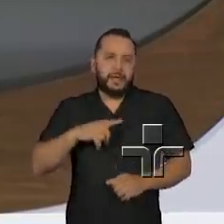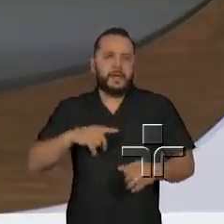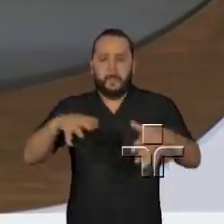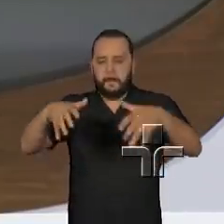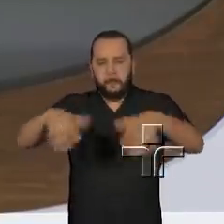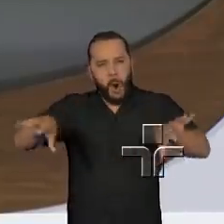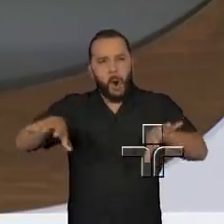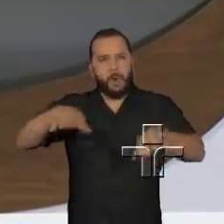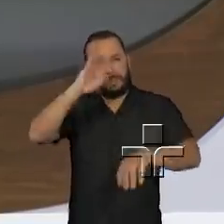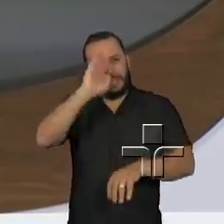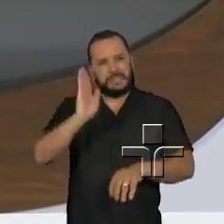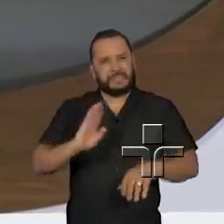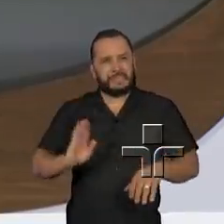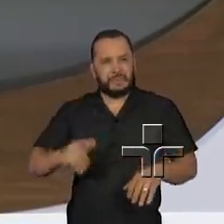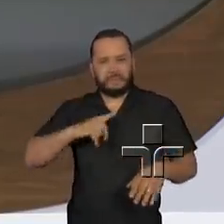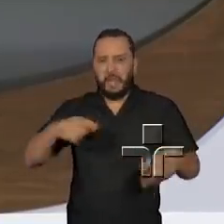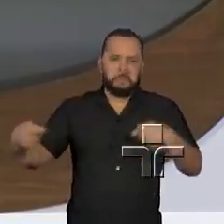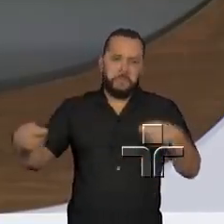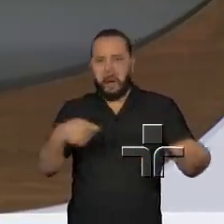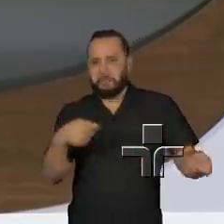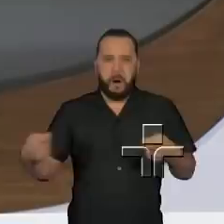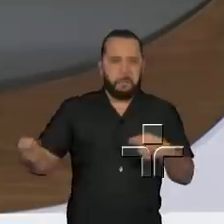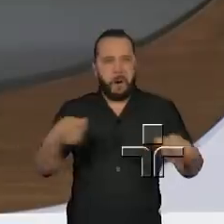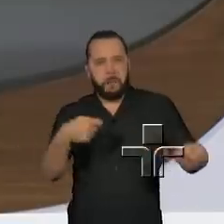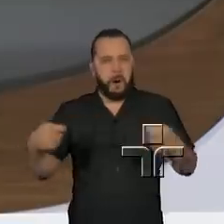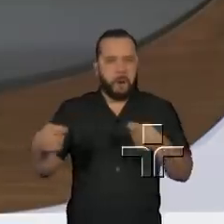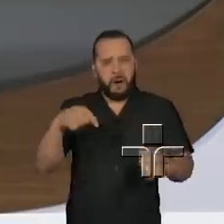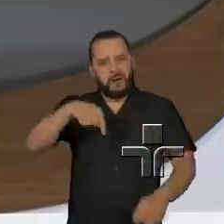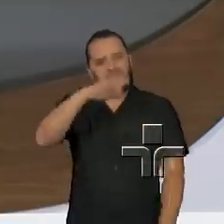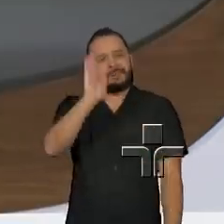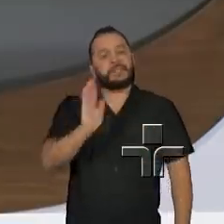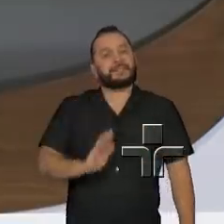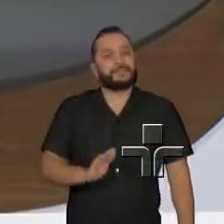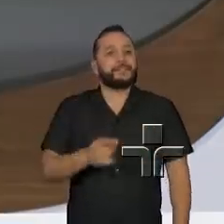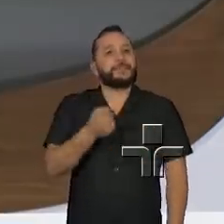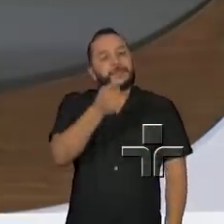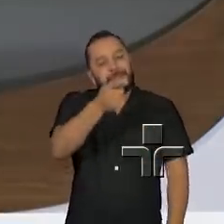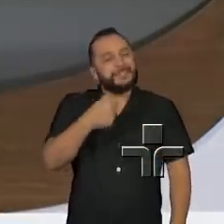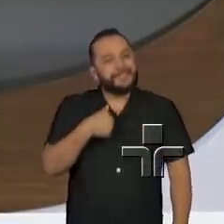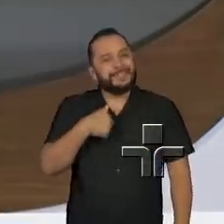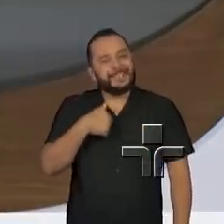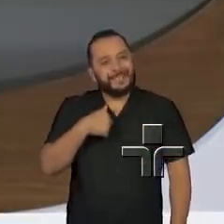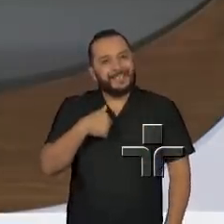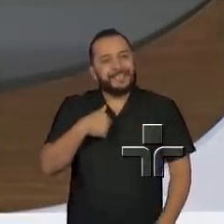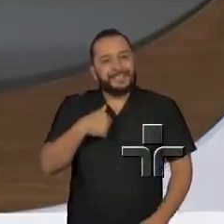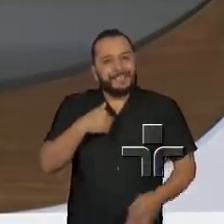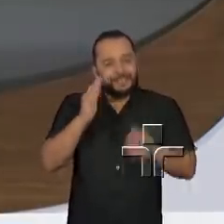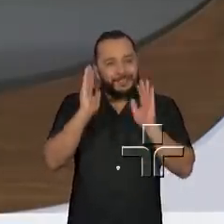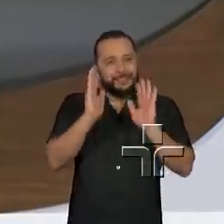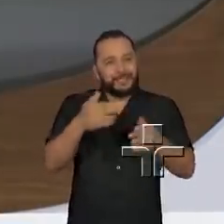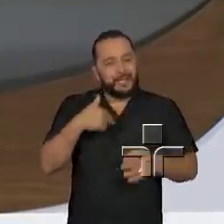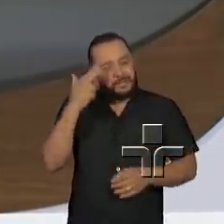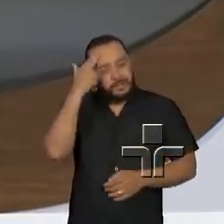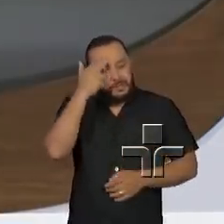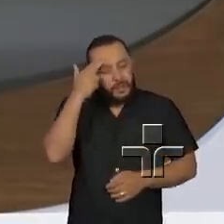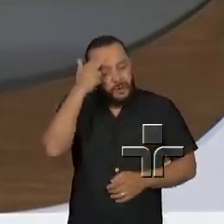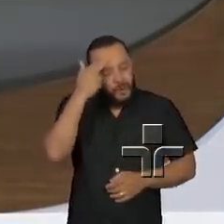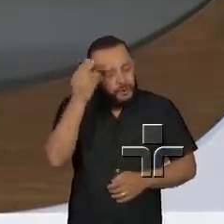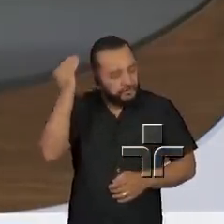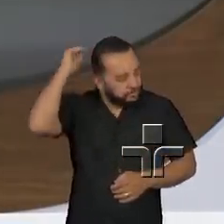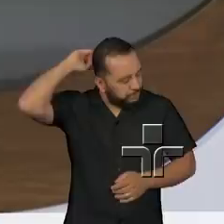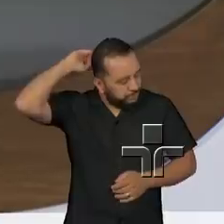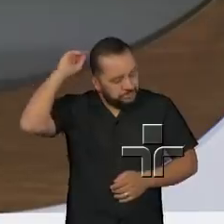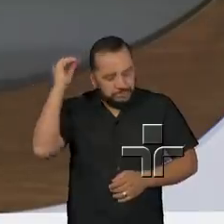polaridade no país, em que o debate está tão intrincado. Que mensagens o senhor tem encontrado aí no seu subconsciente? Os